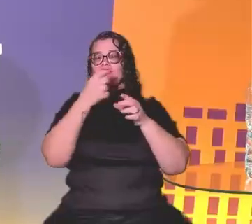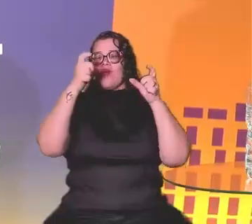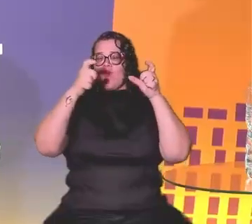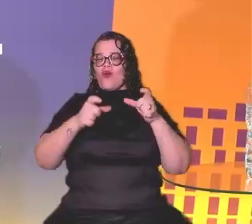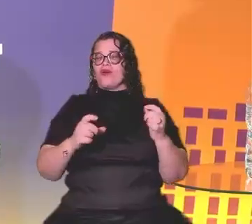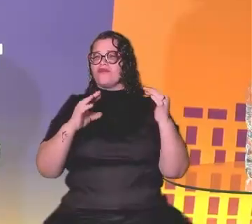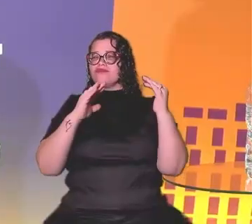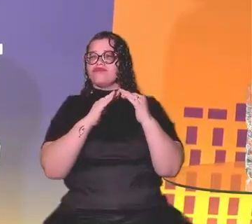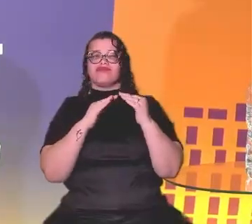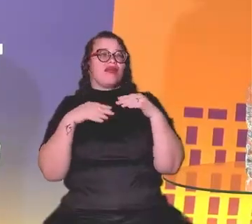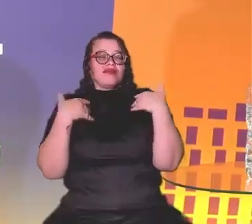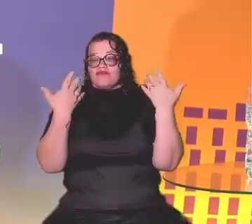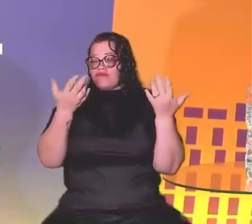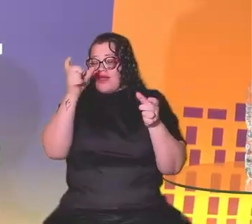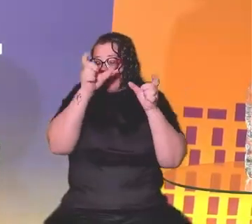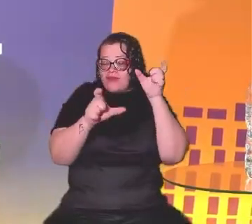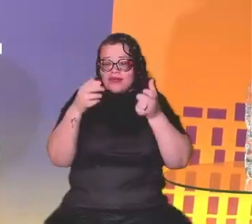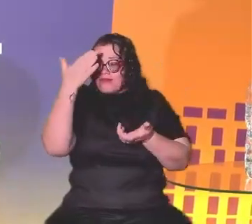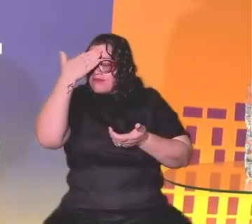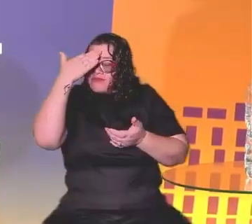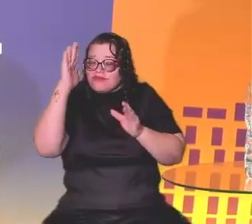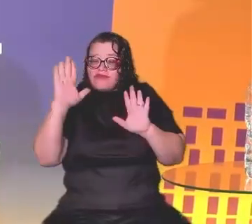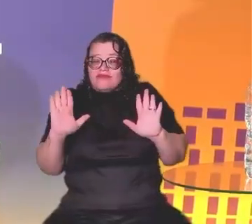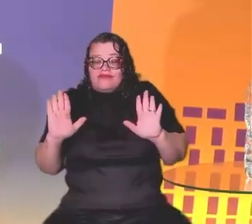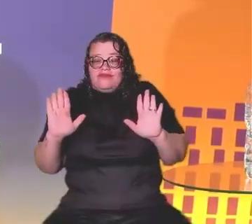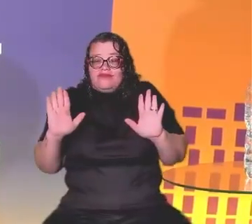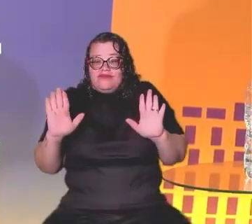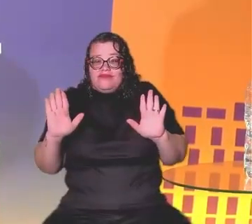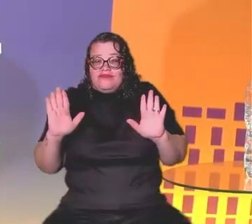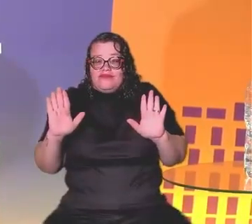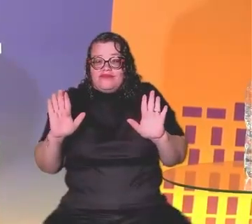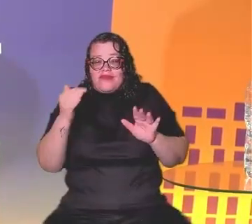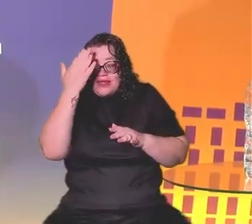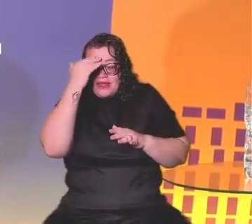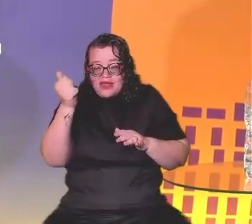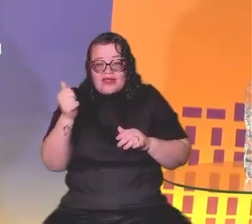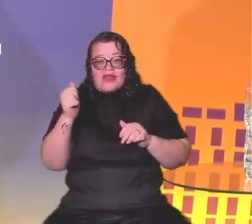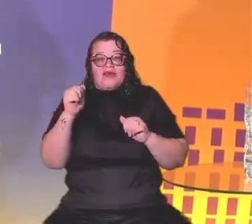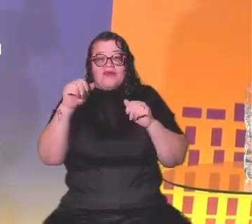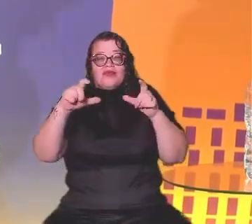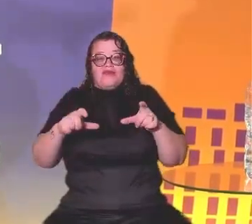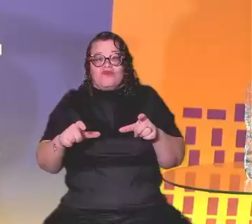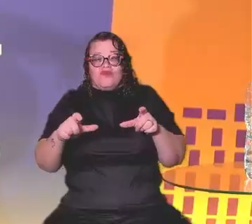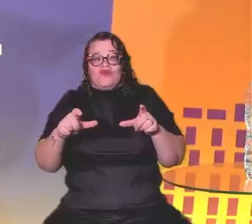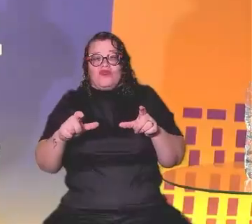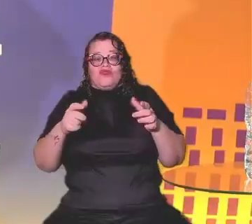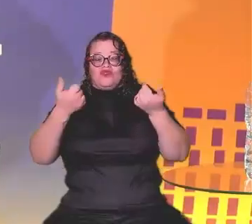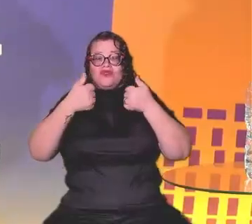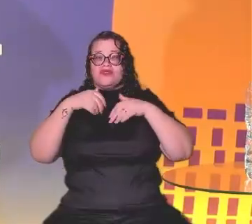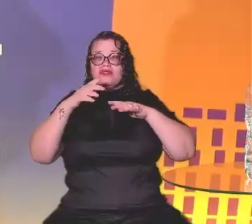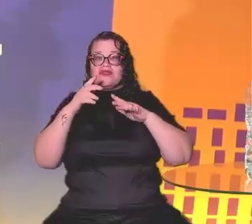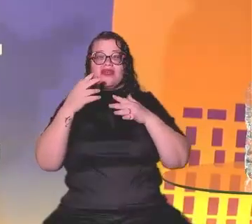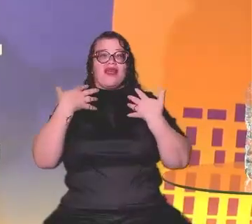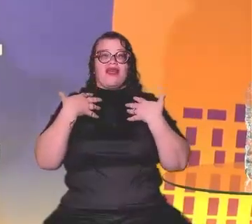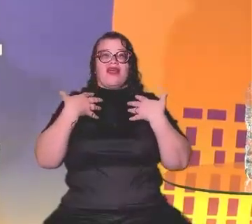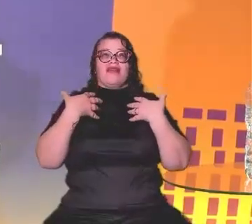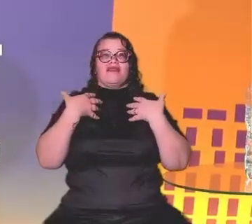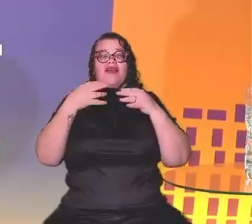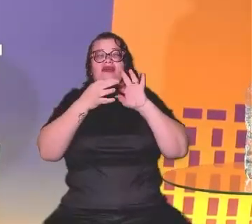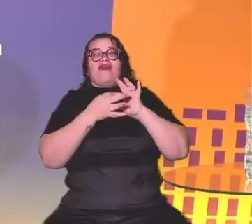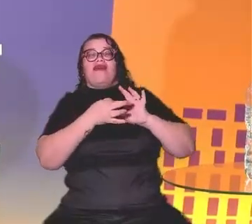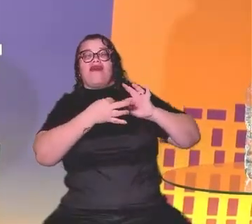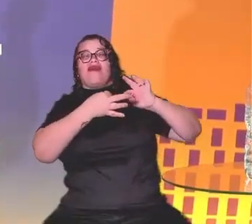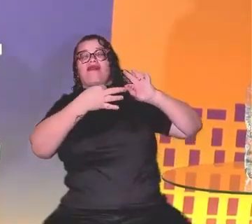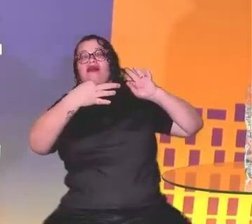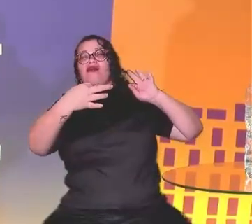desconhecido. Que, às vezes, o saber, o que já é conhecido, é terra firme. Só que a gente quer o mar aberto, a gente quer o longe.